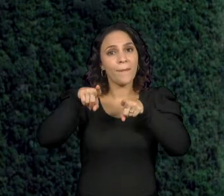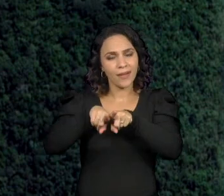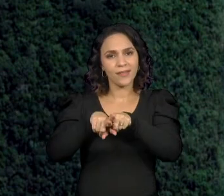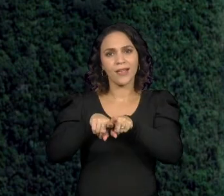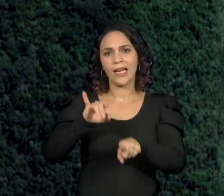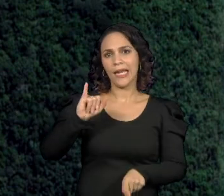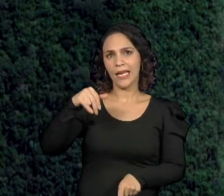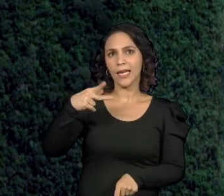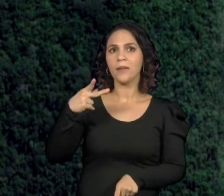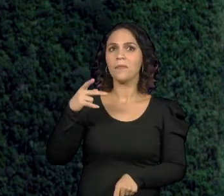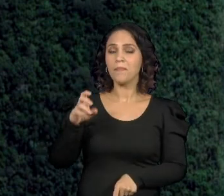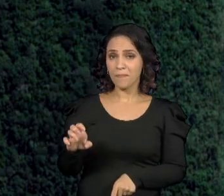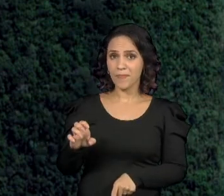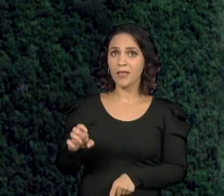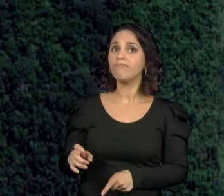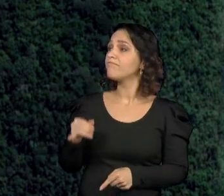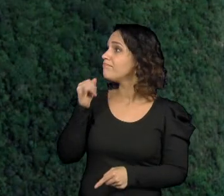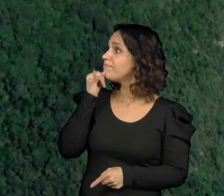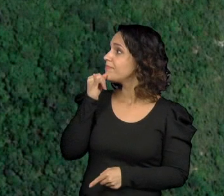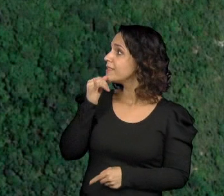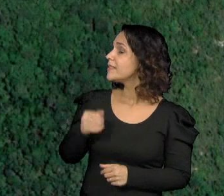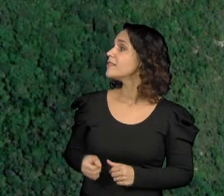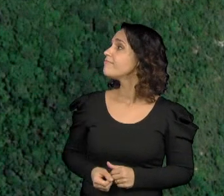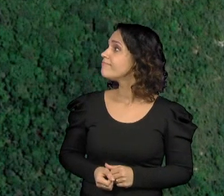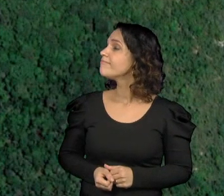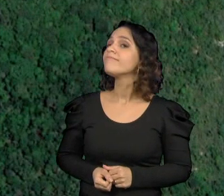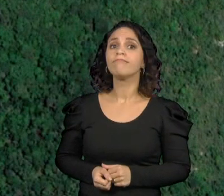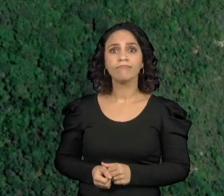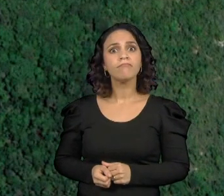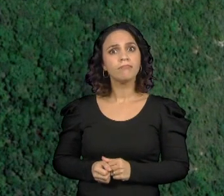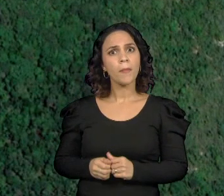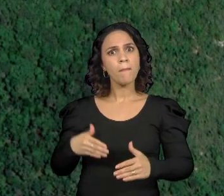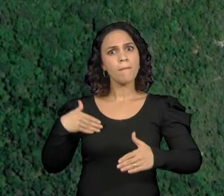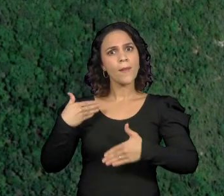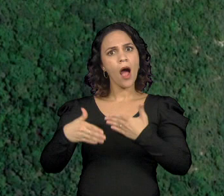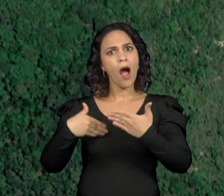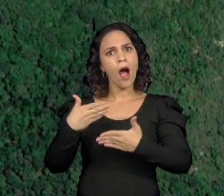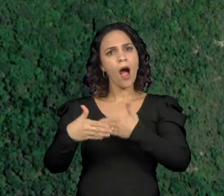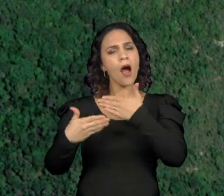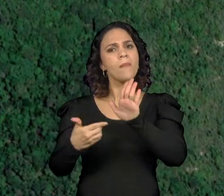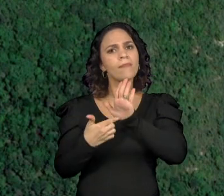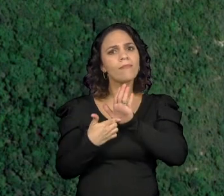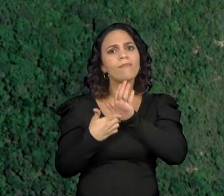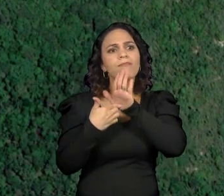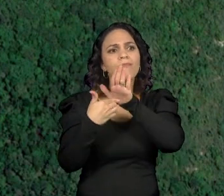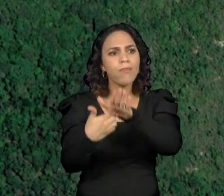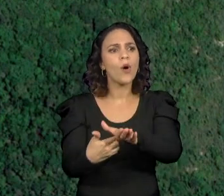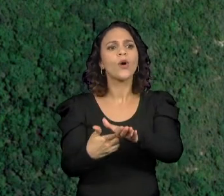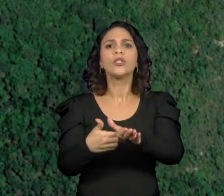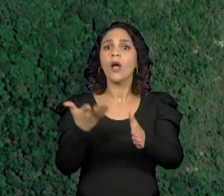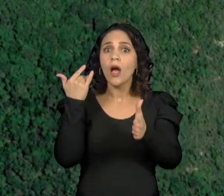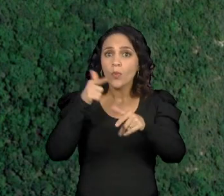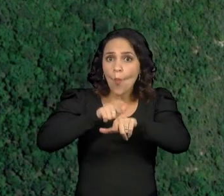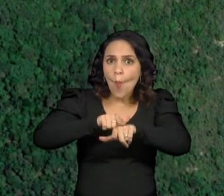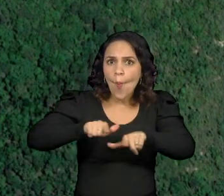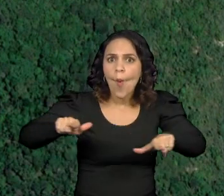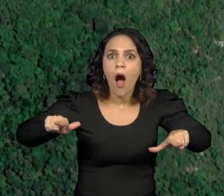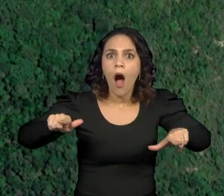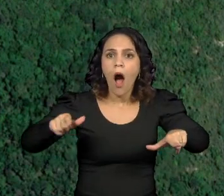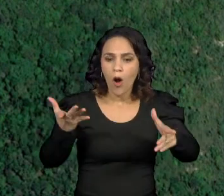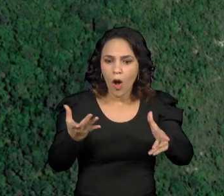Instituto Nacional de Pesquisas Espaciais, evolui e traz diagnósticos cada vez mais